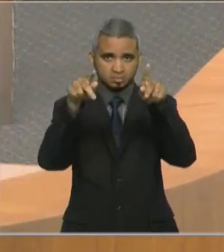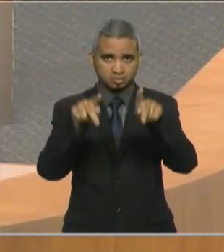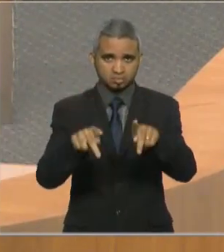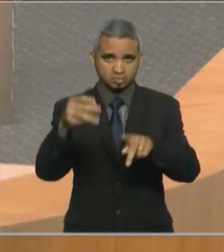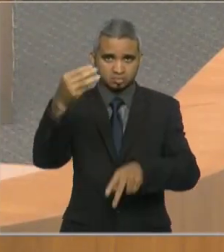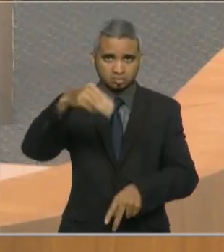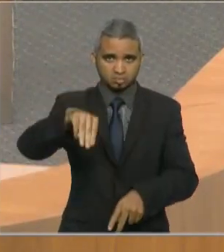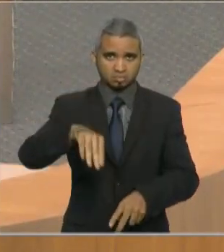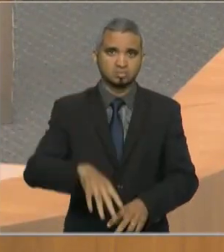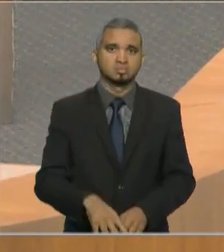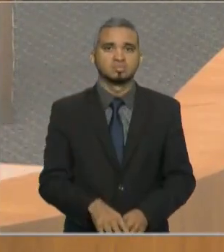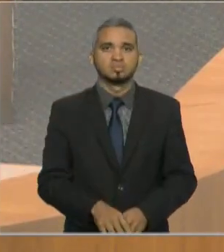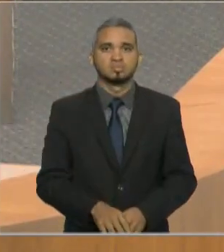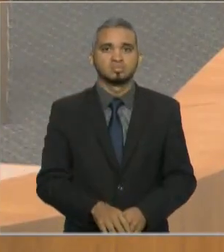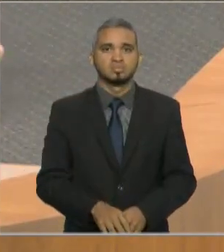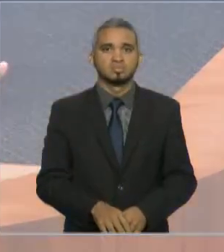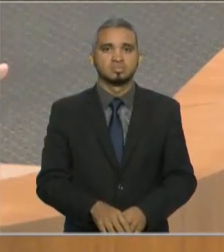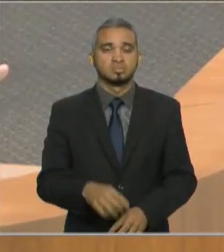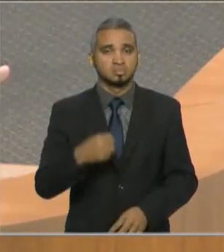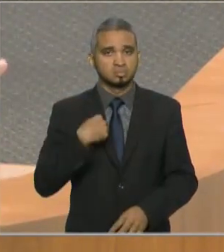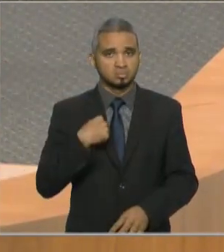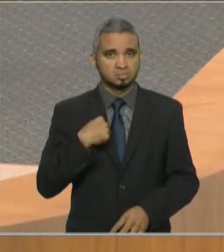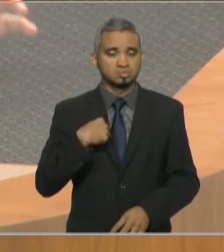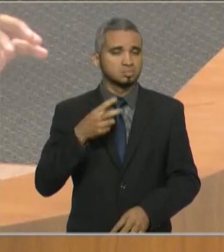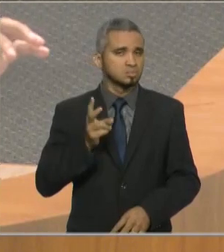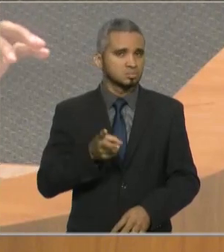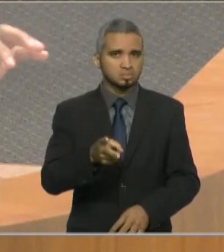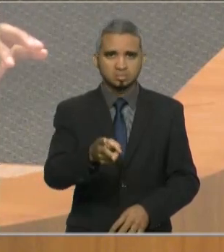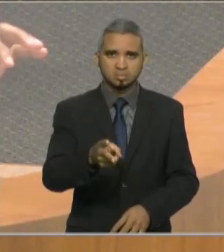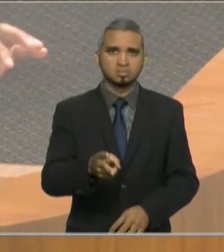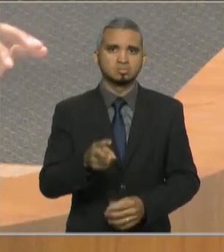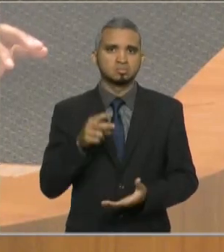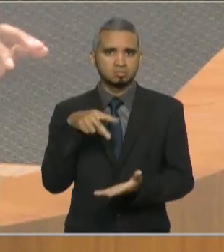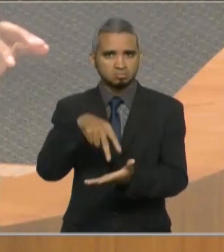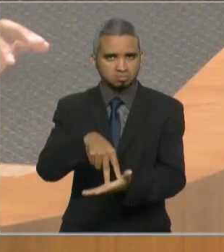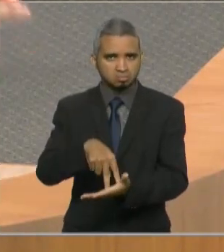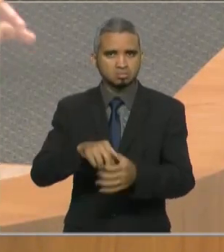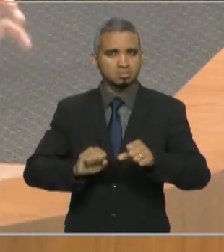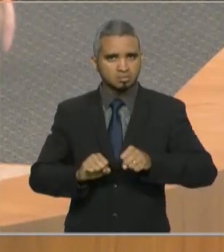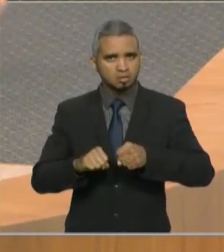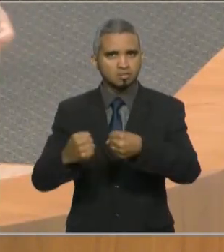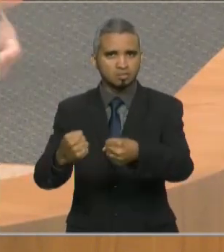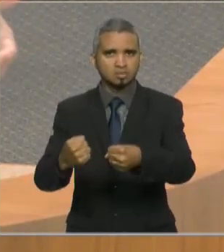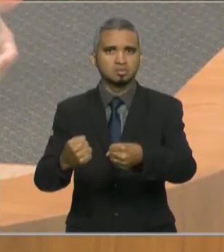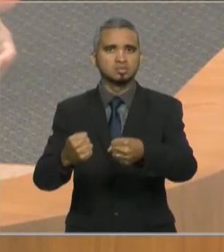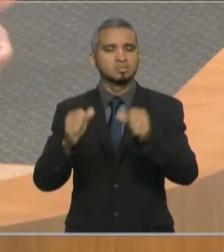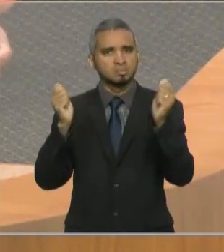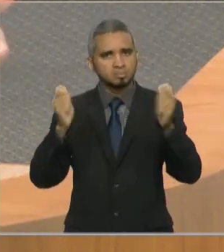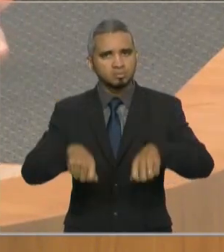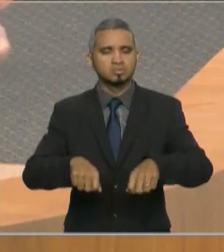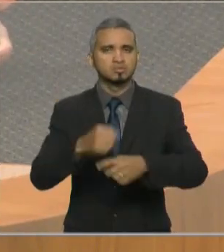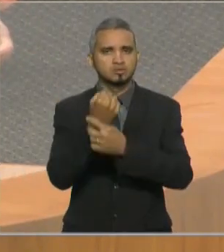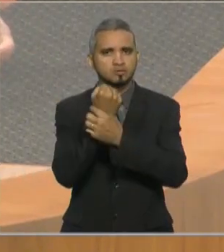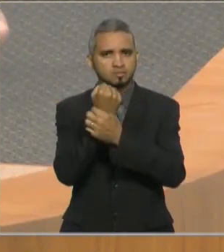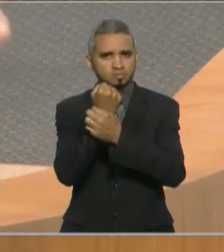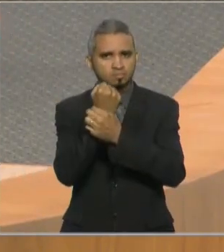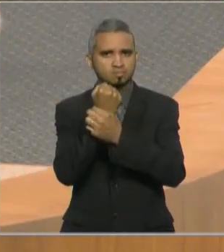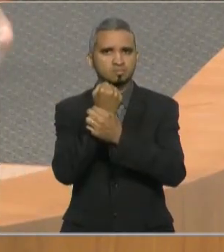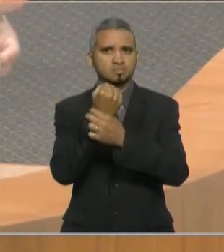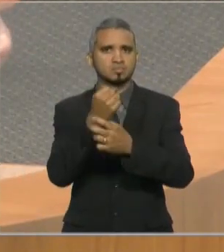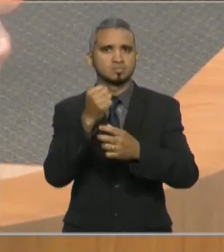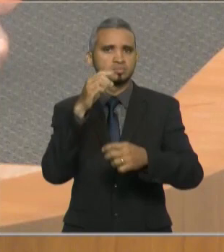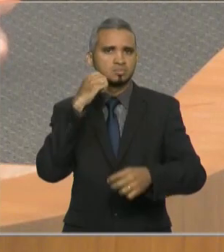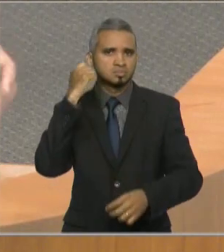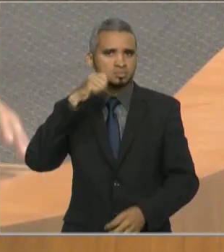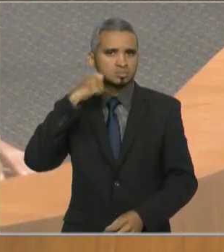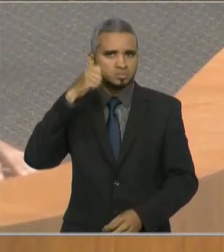E o deputado Wellington tem, desde o início do seu mandato, uma atuação em defesa do fortalecimento da advocacia, em defesa